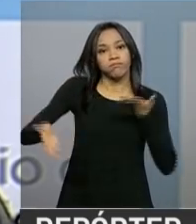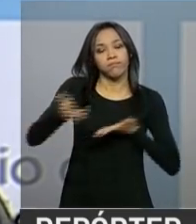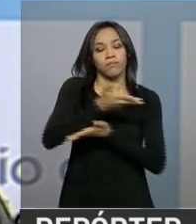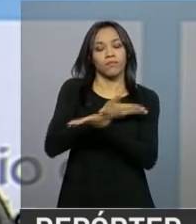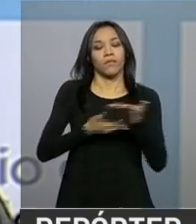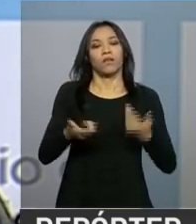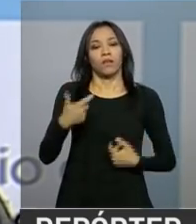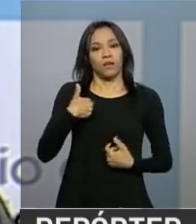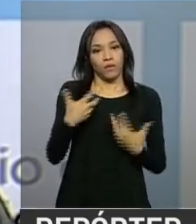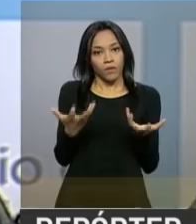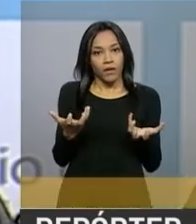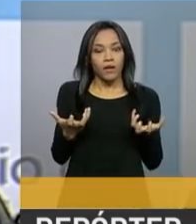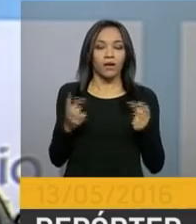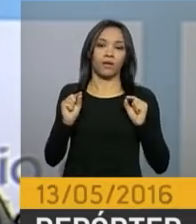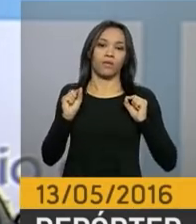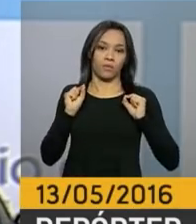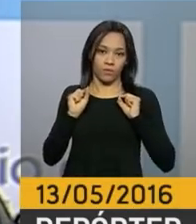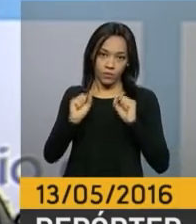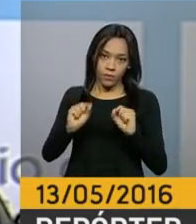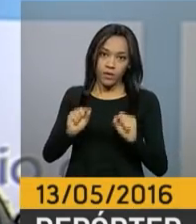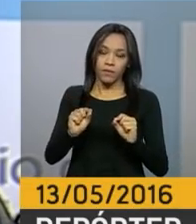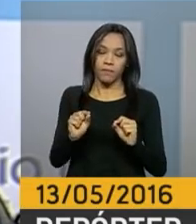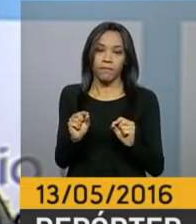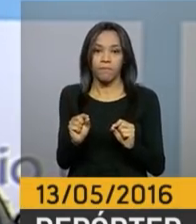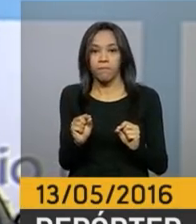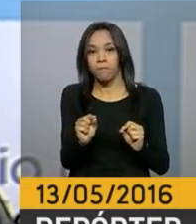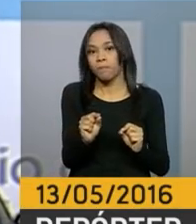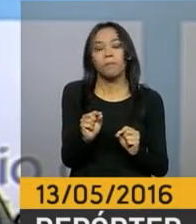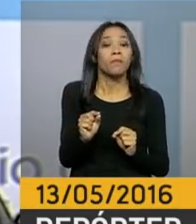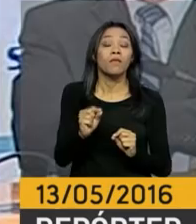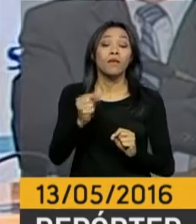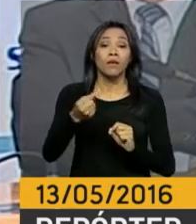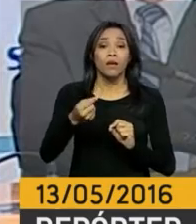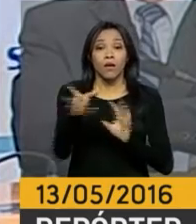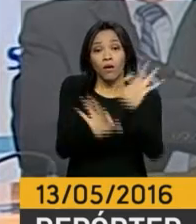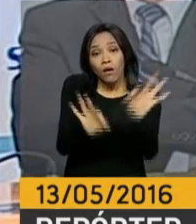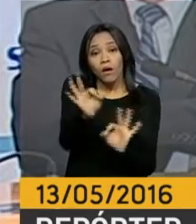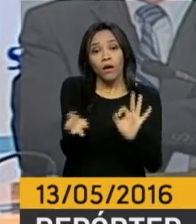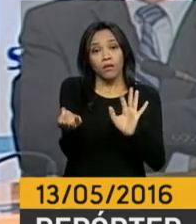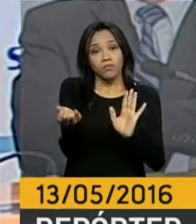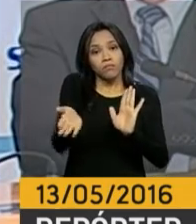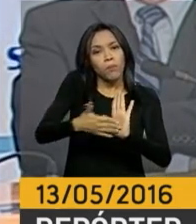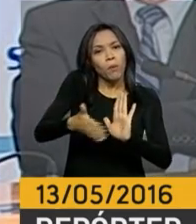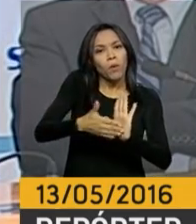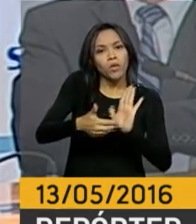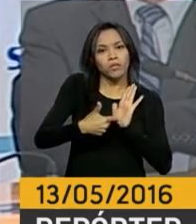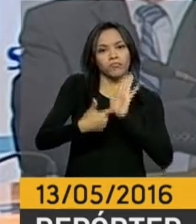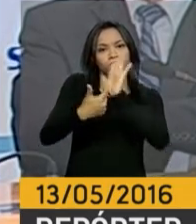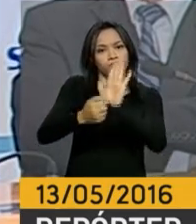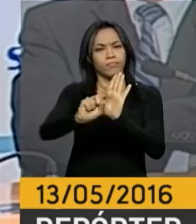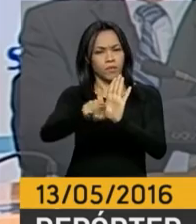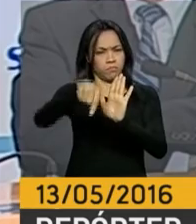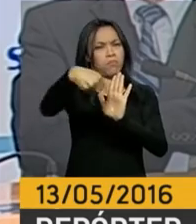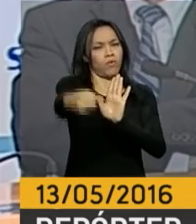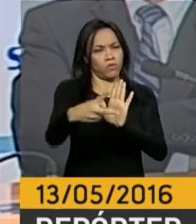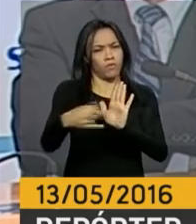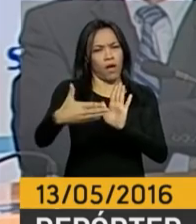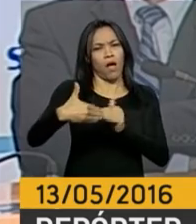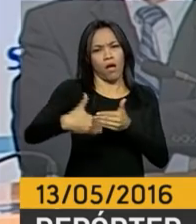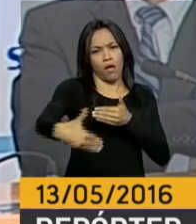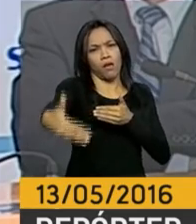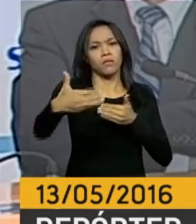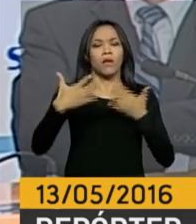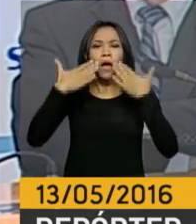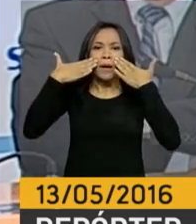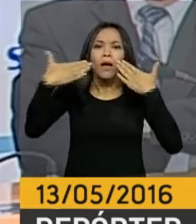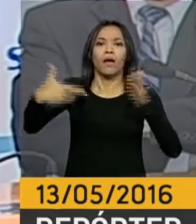pretendo construir uma proposta que será apresentada posteriormente de trabalho